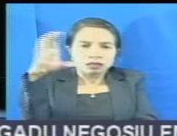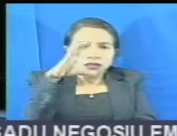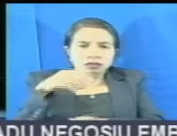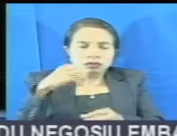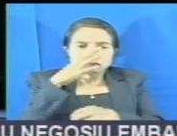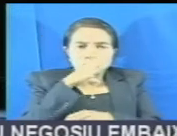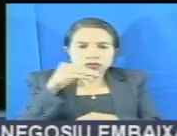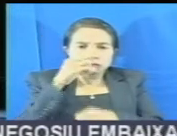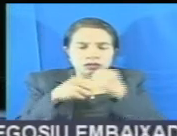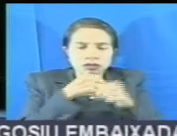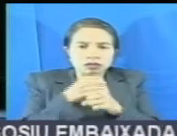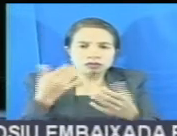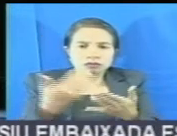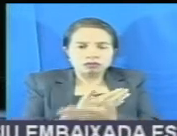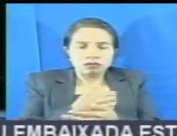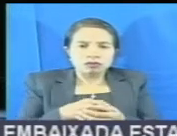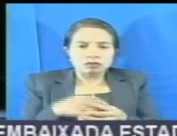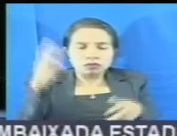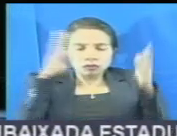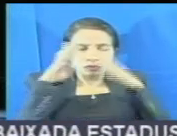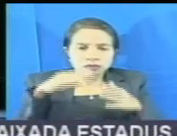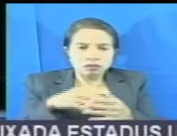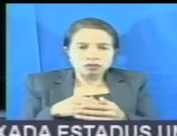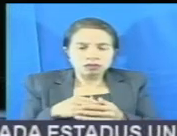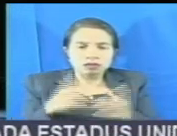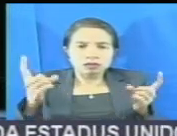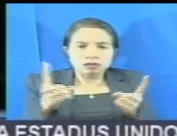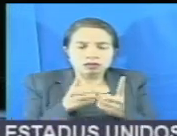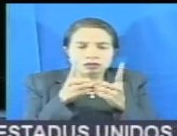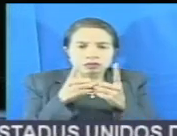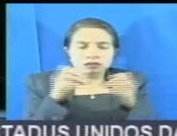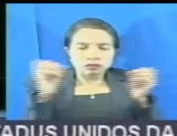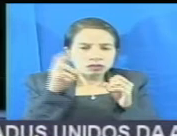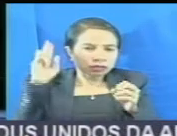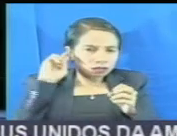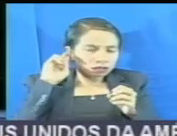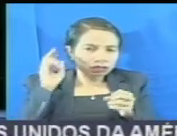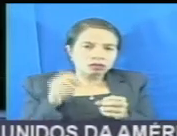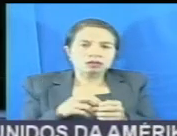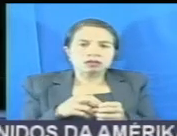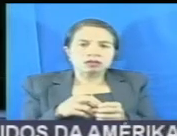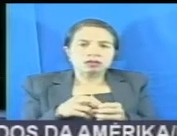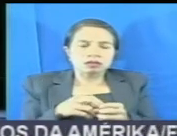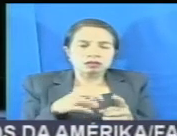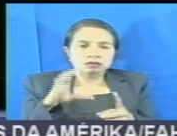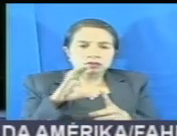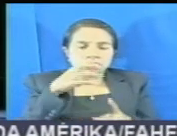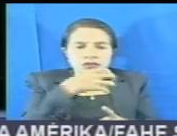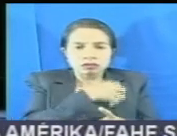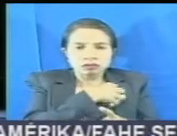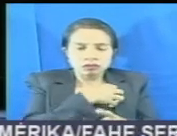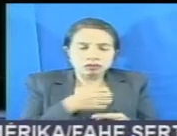haré conforme quando ita haré. Situação hirakne quando afeta liu quando ser larona ona, autoridade de segurança liu, segurança